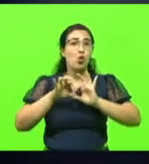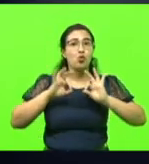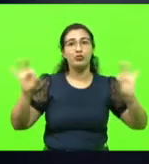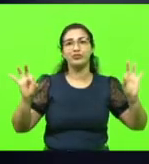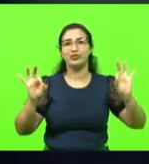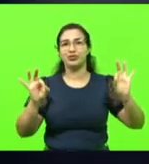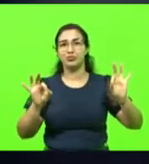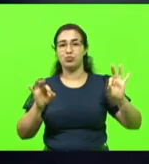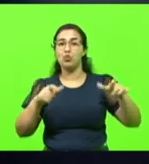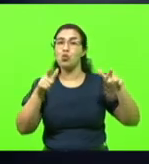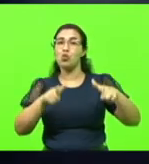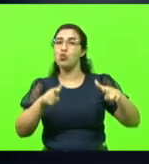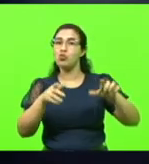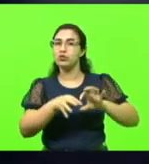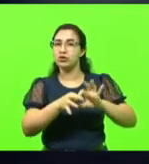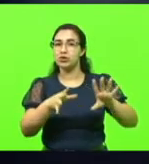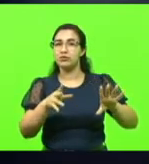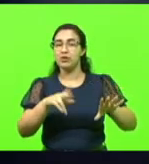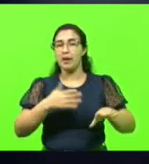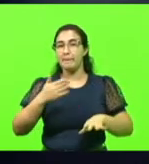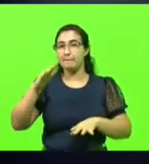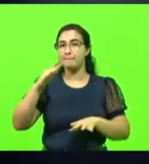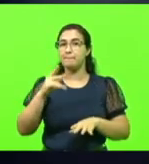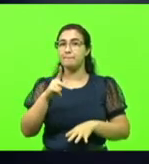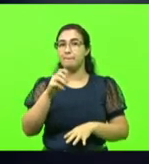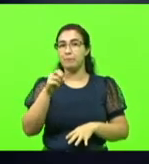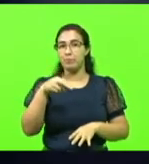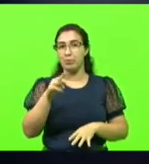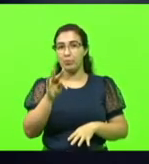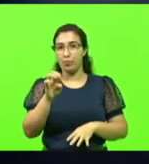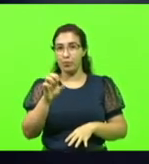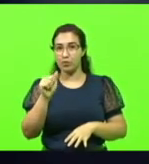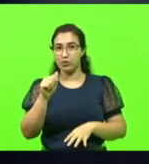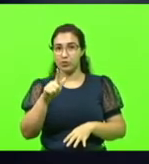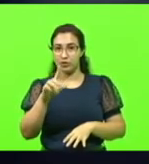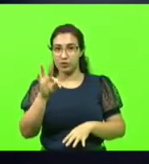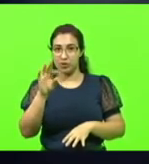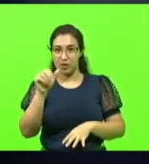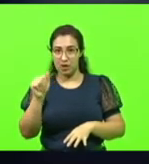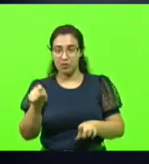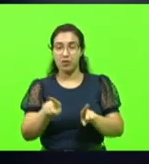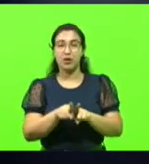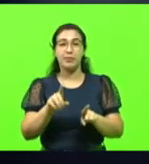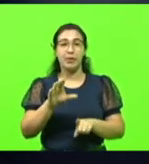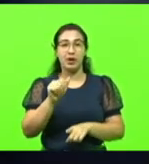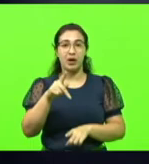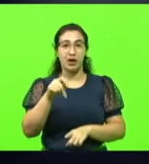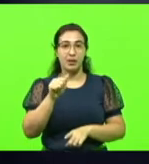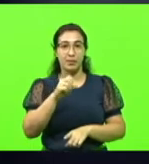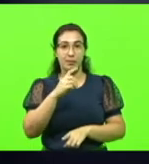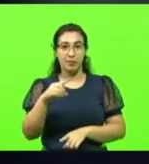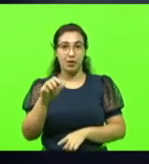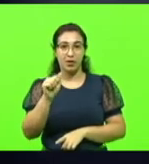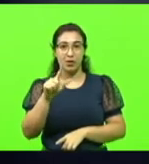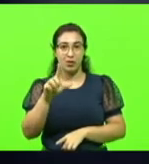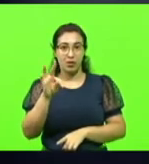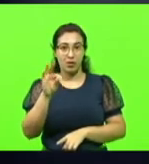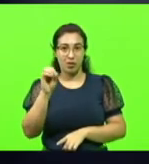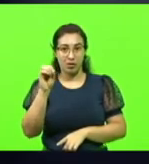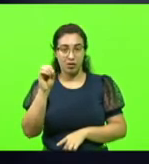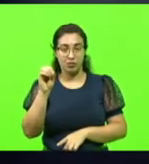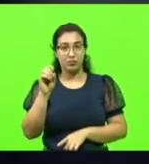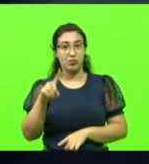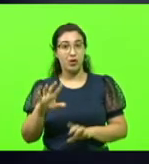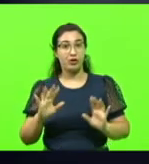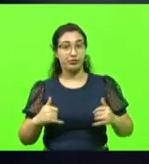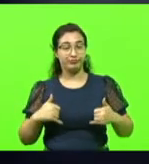exemplo, para o município de Ponte Alta, para o município de Capão Alto, para o município, agora de Capão Alto está de aniversário